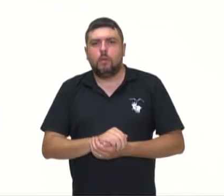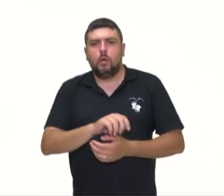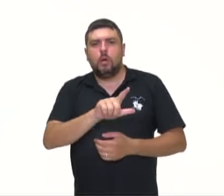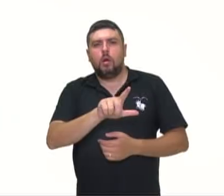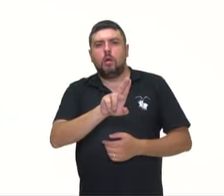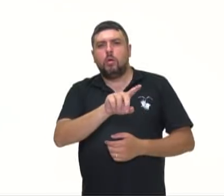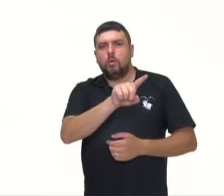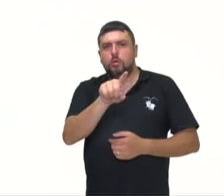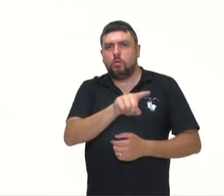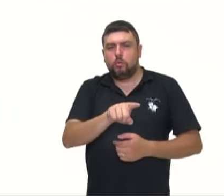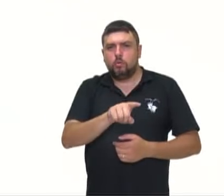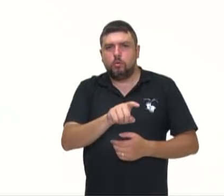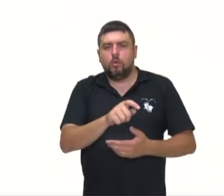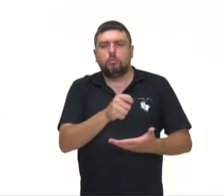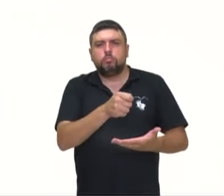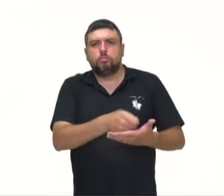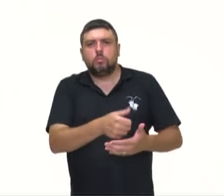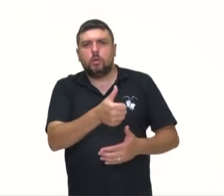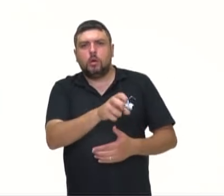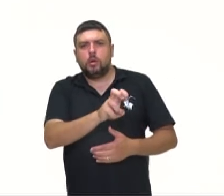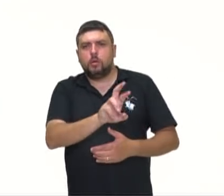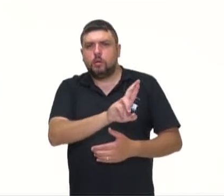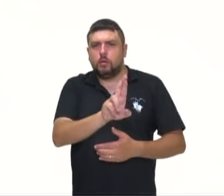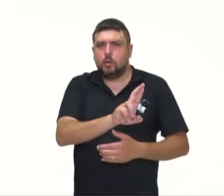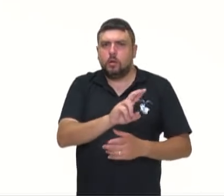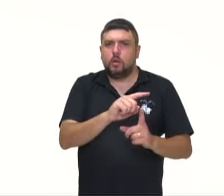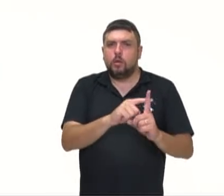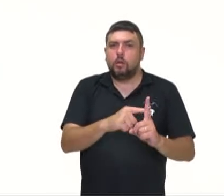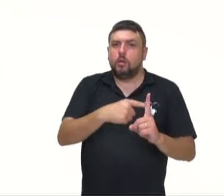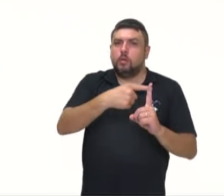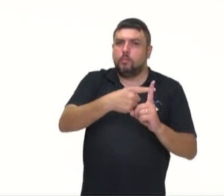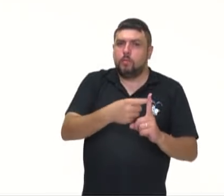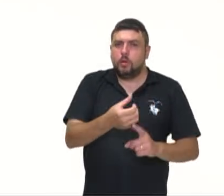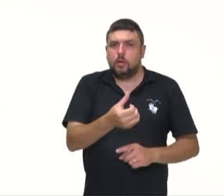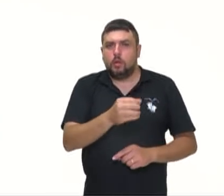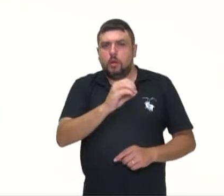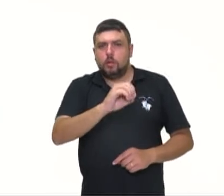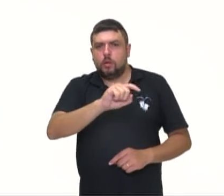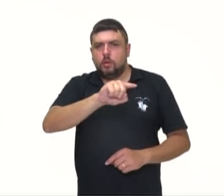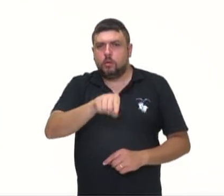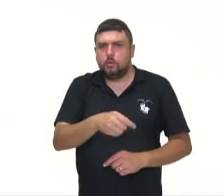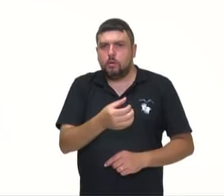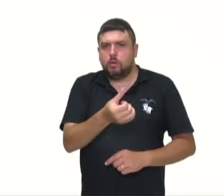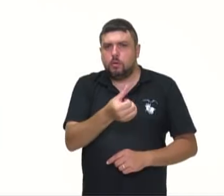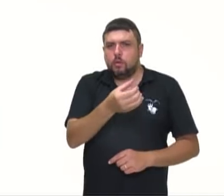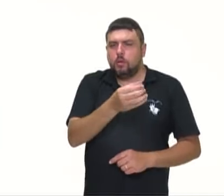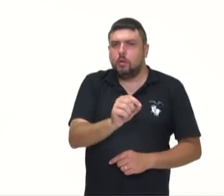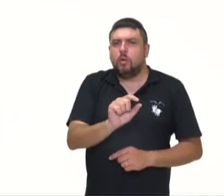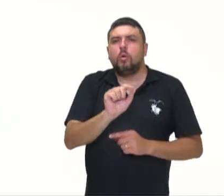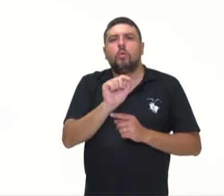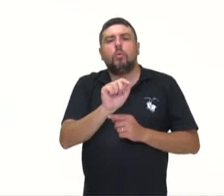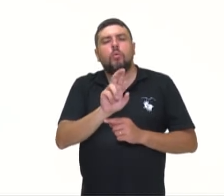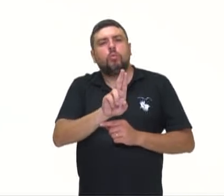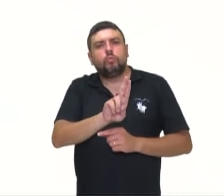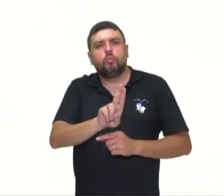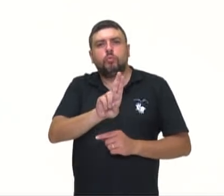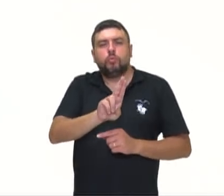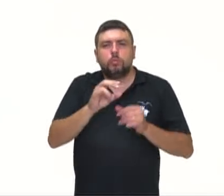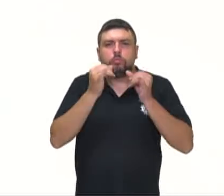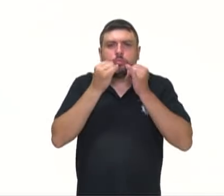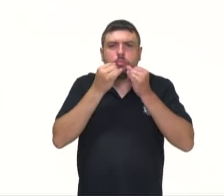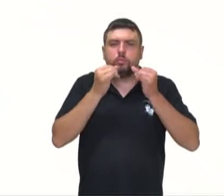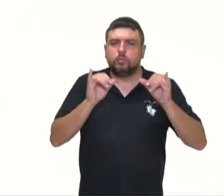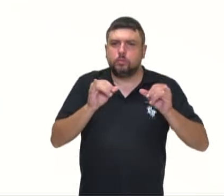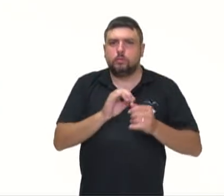de R$15 e mais 60 centavos por unidade de eletricidade